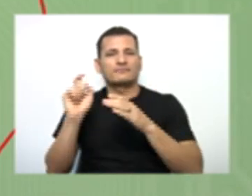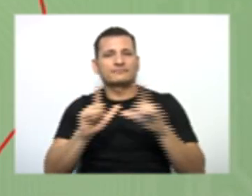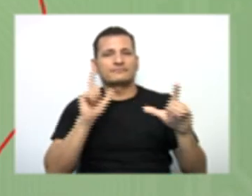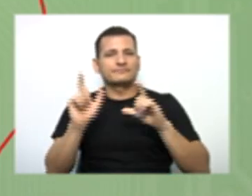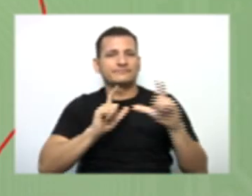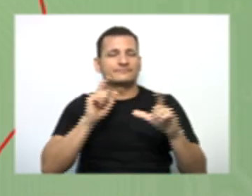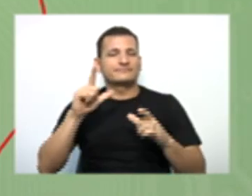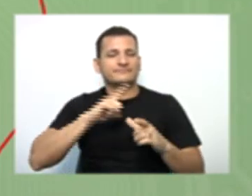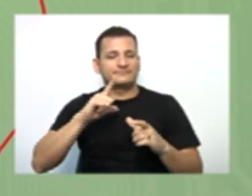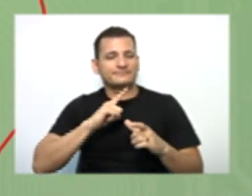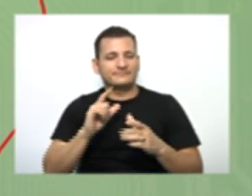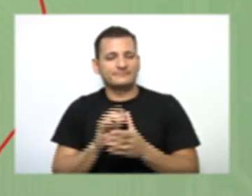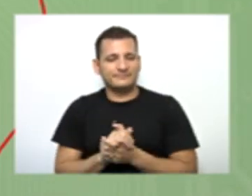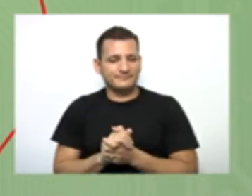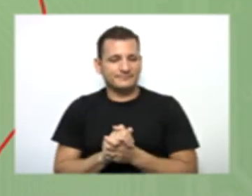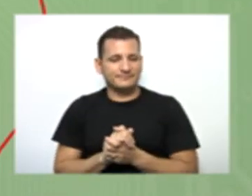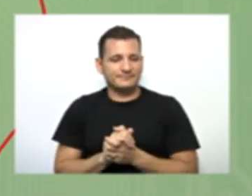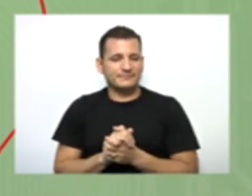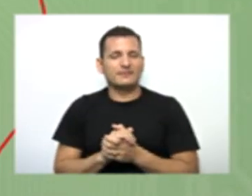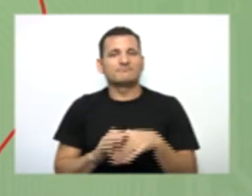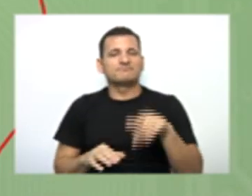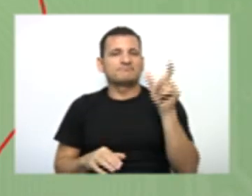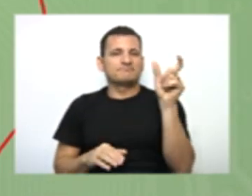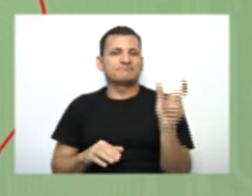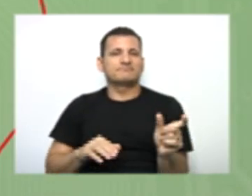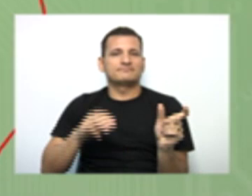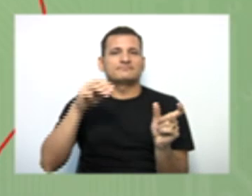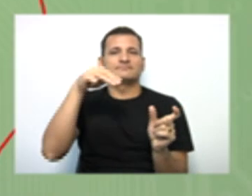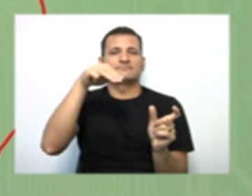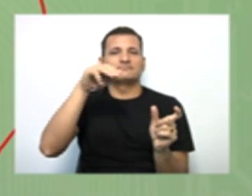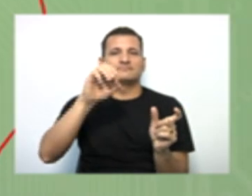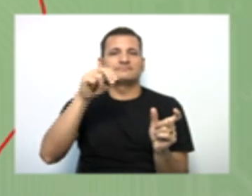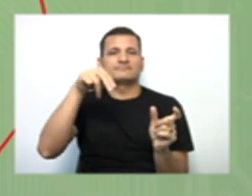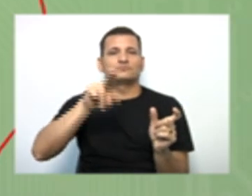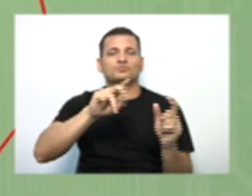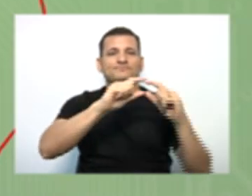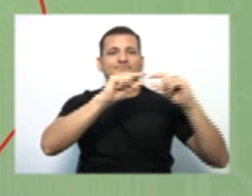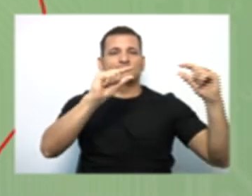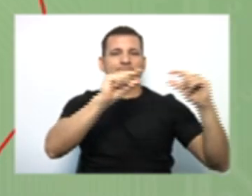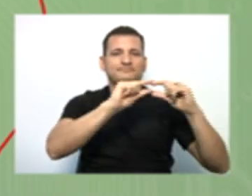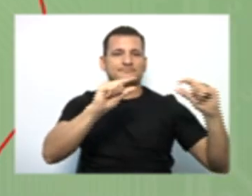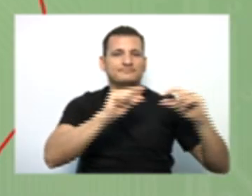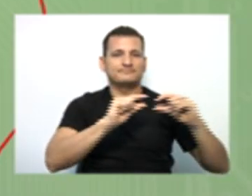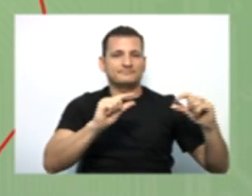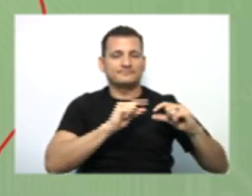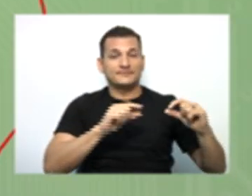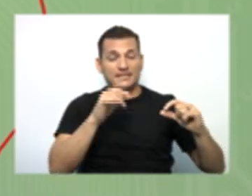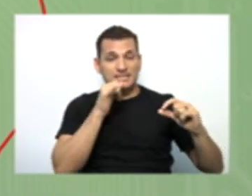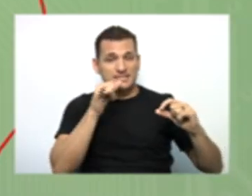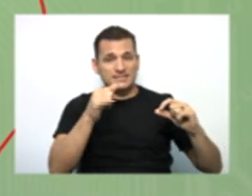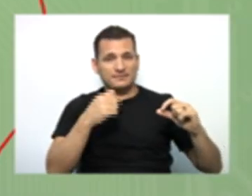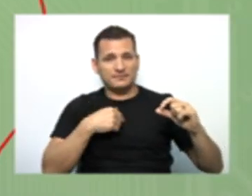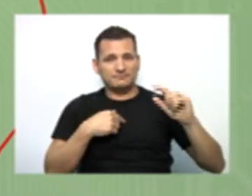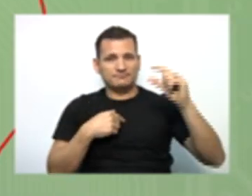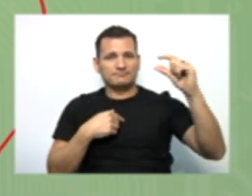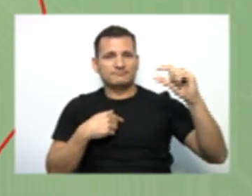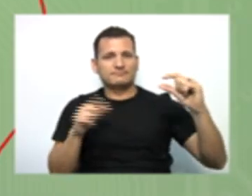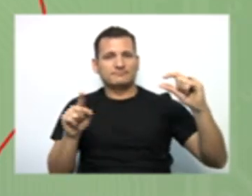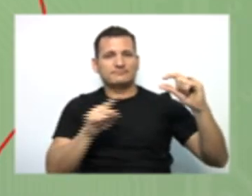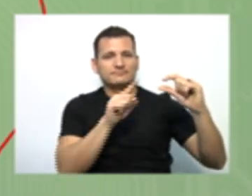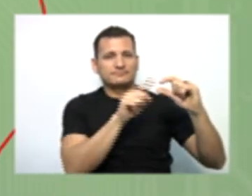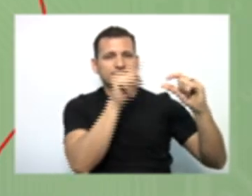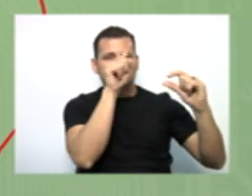Aqui, temos os nossos menus, que cada vez que eu clicar nesses menus, ele vai me levar